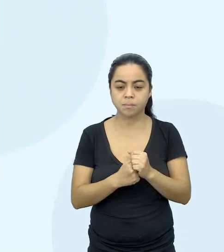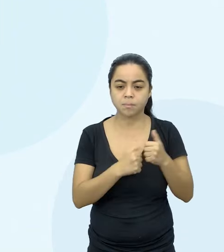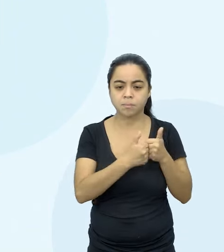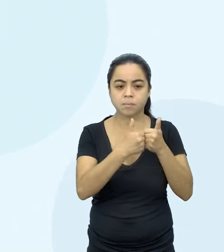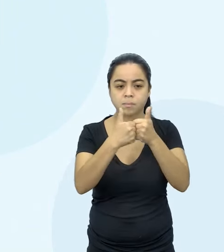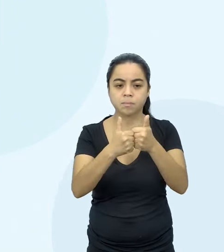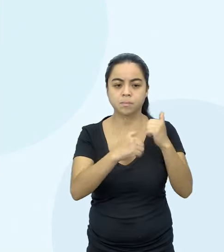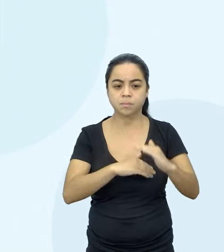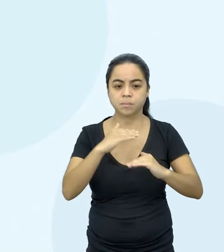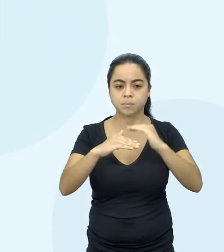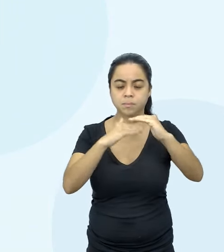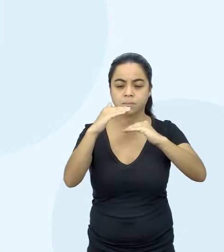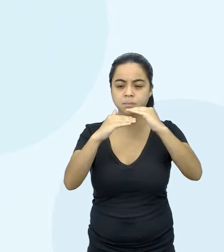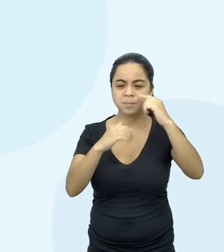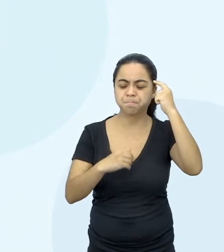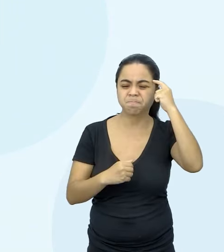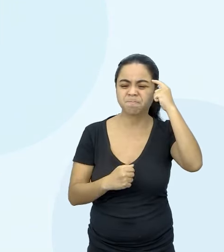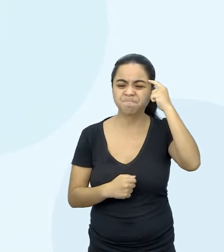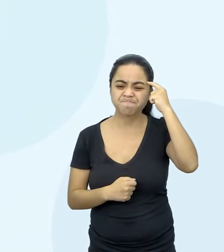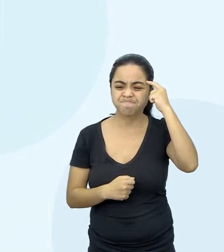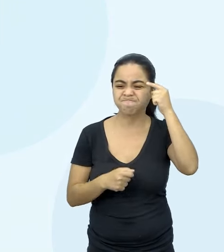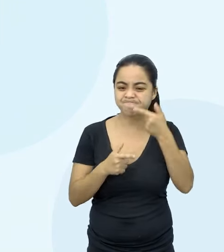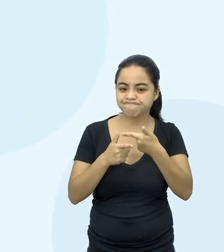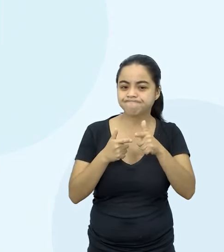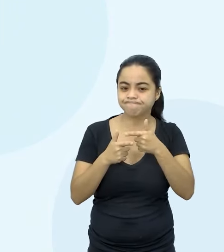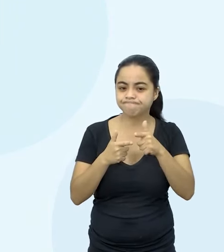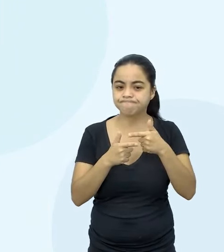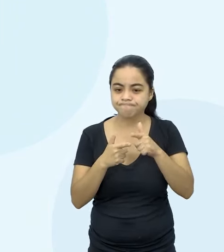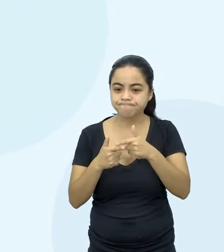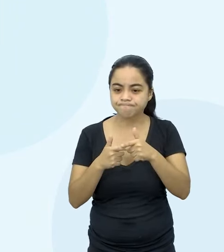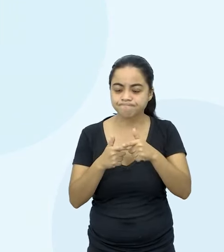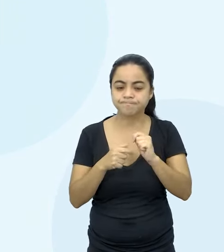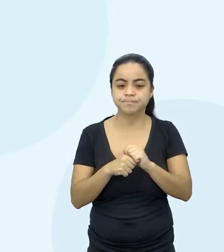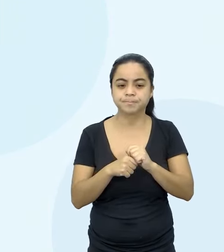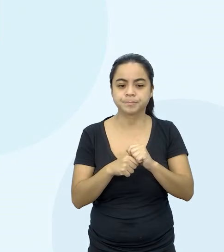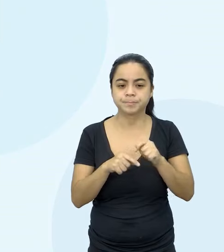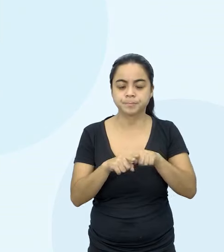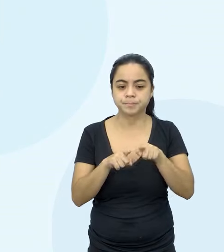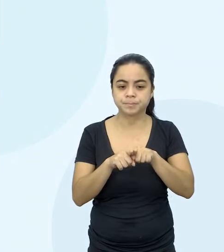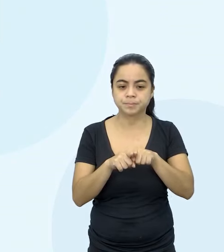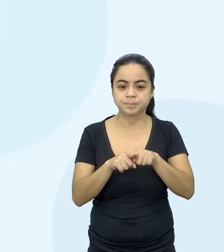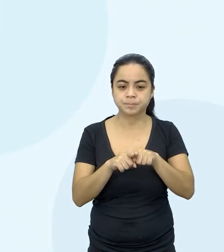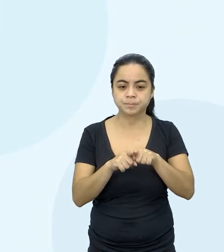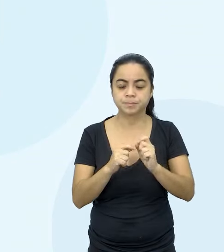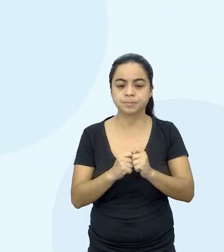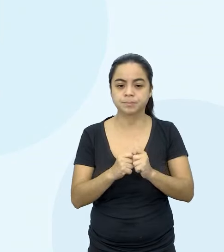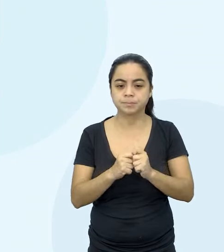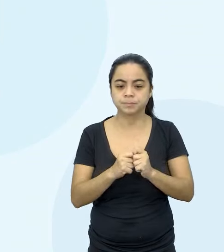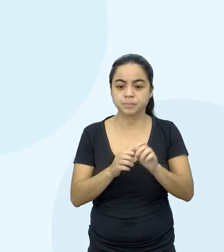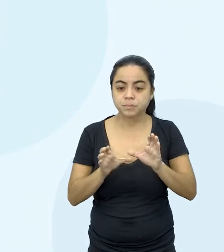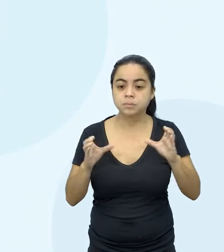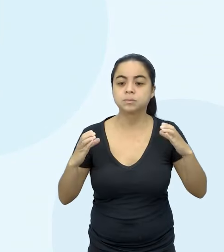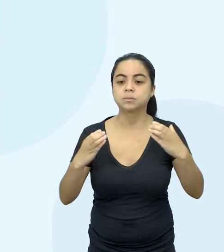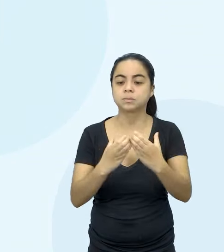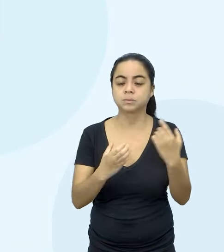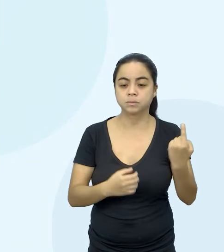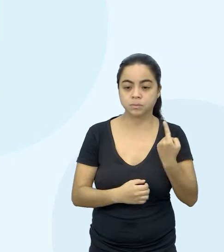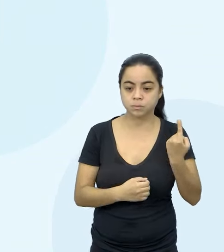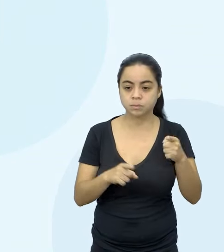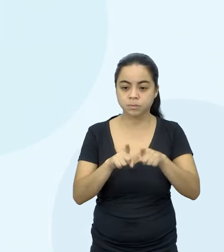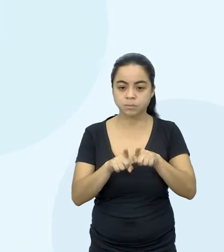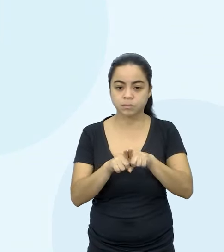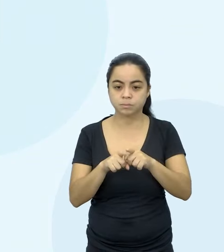Acompanhe os processos e faça problematização e intervenção individual e coletiva, de modo